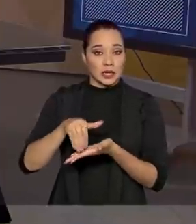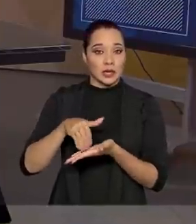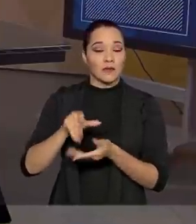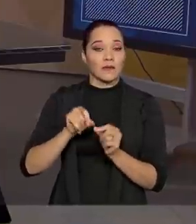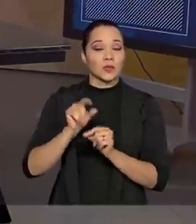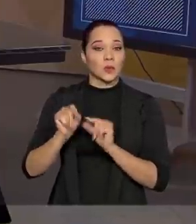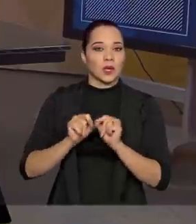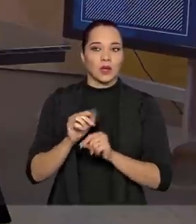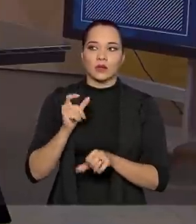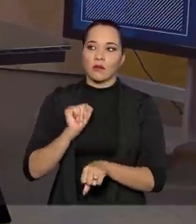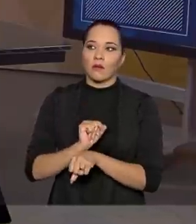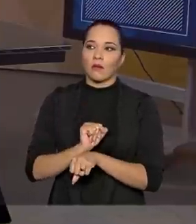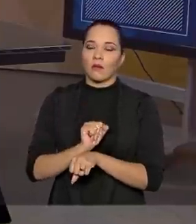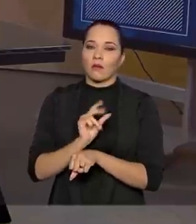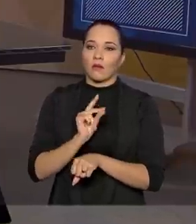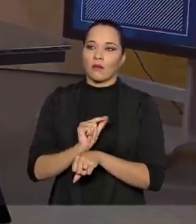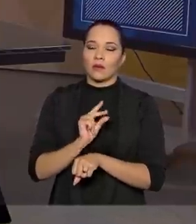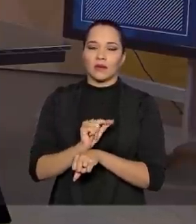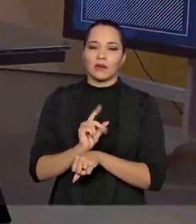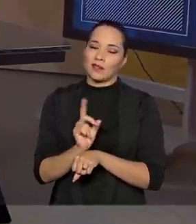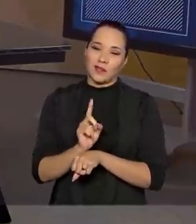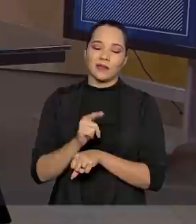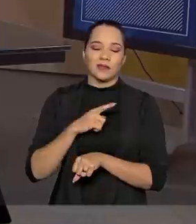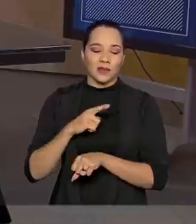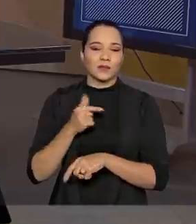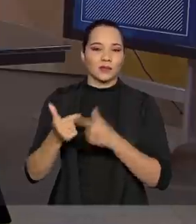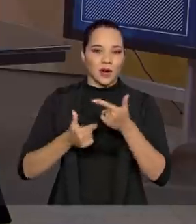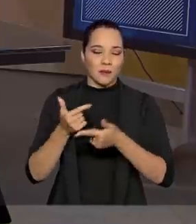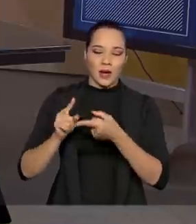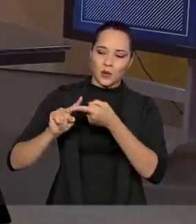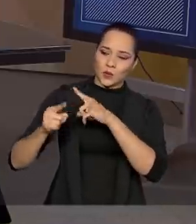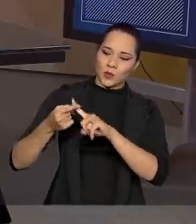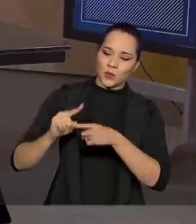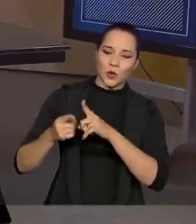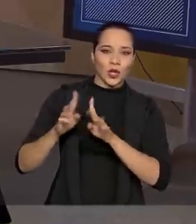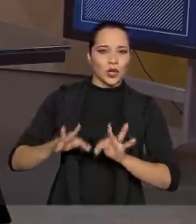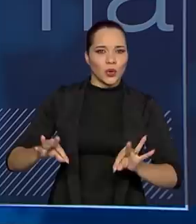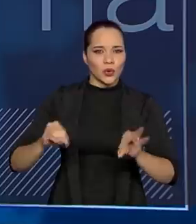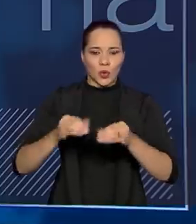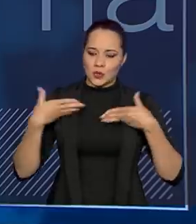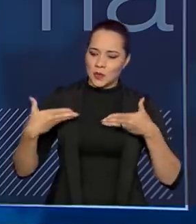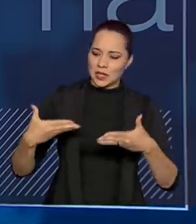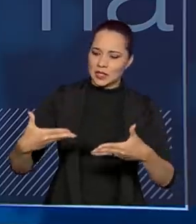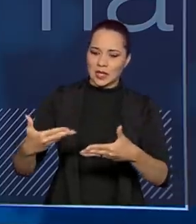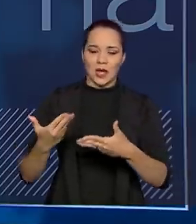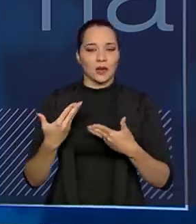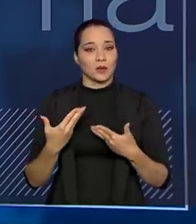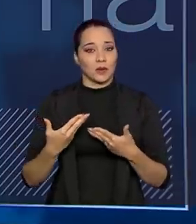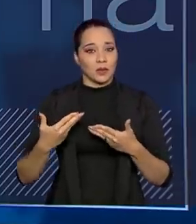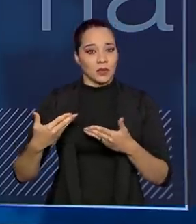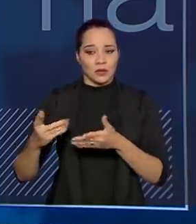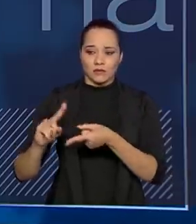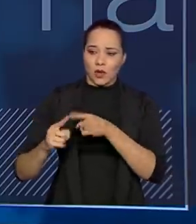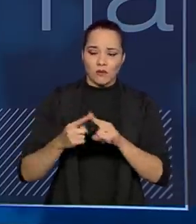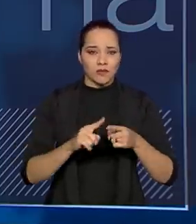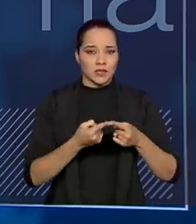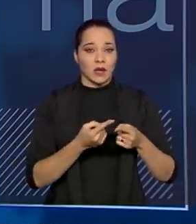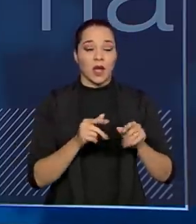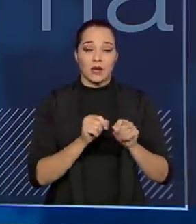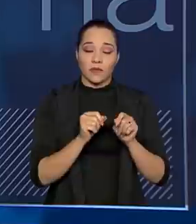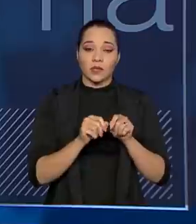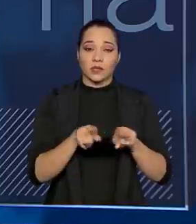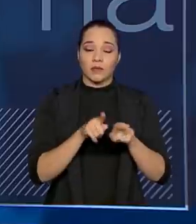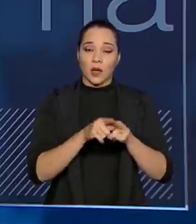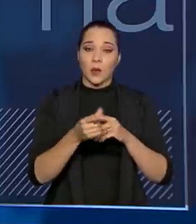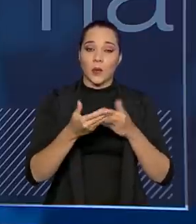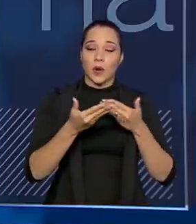Nós não ficamos esperando. Na verdade, nós temos uma atuação articulada com todos os ministérios. Ao mesmo tempo, nós fizemos uma